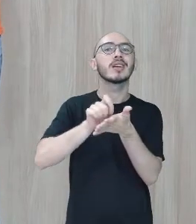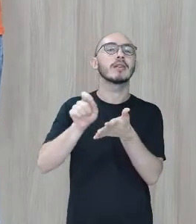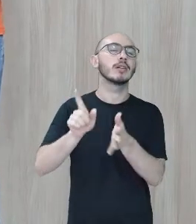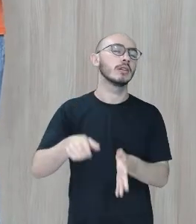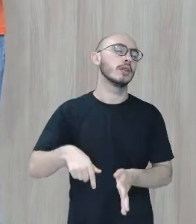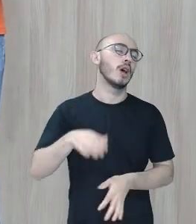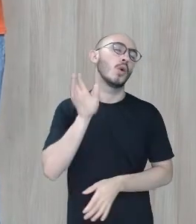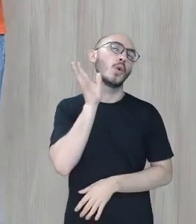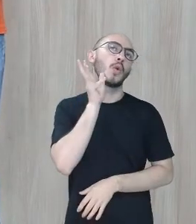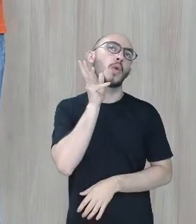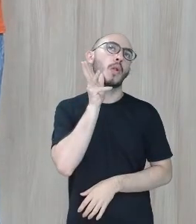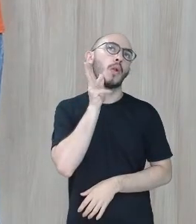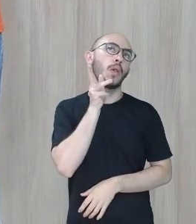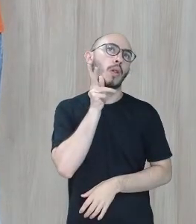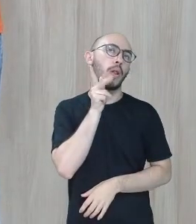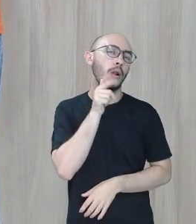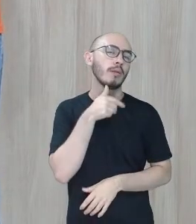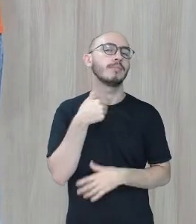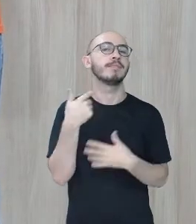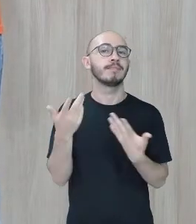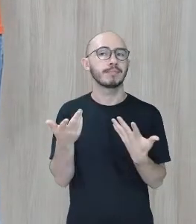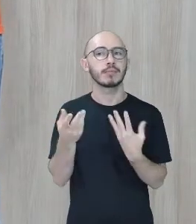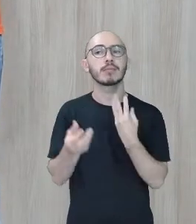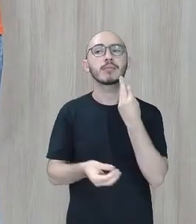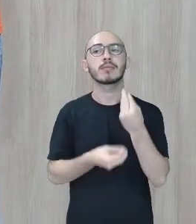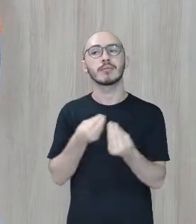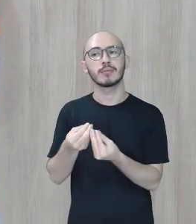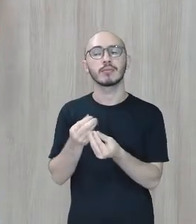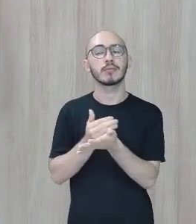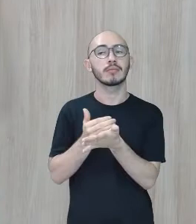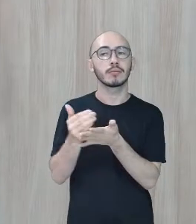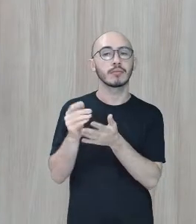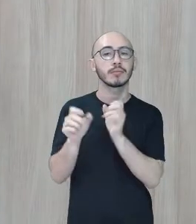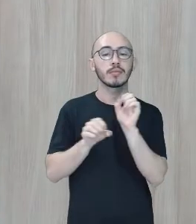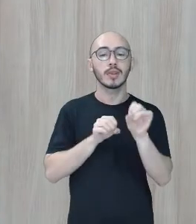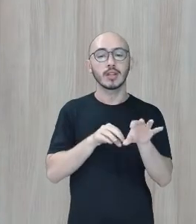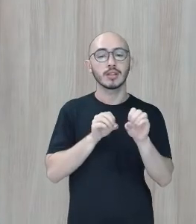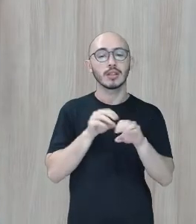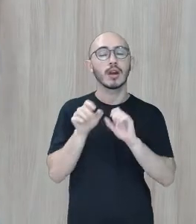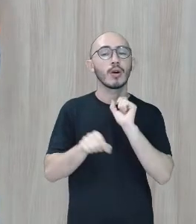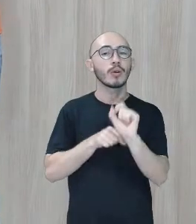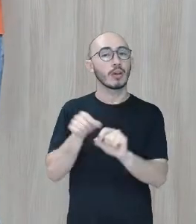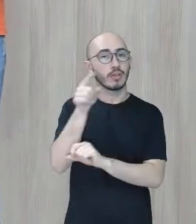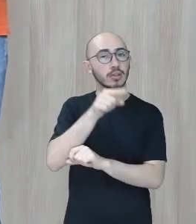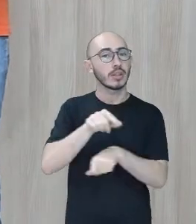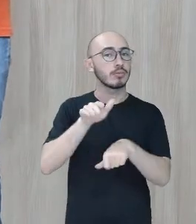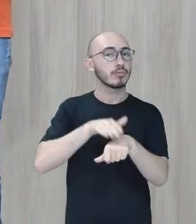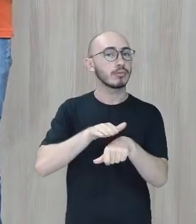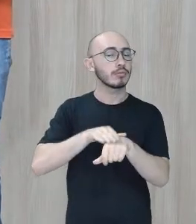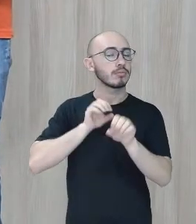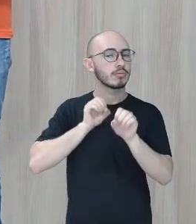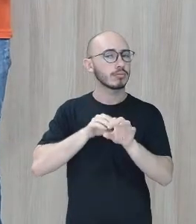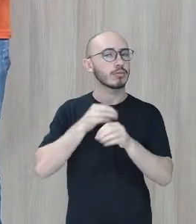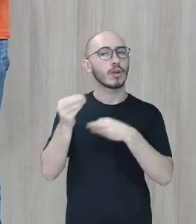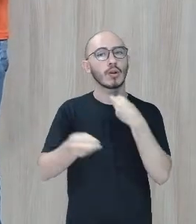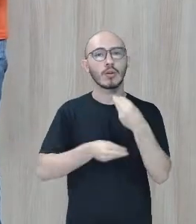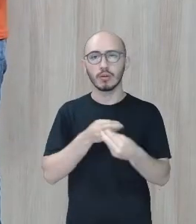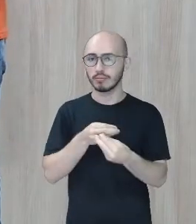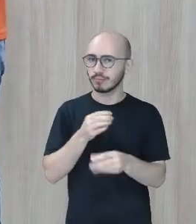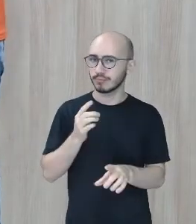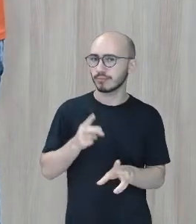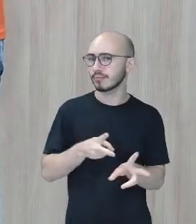vai demorar um pouco, certo? E aí eu comecei a ensinar a vocês como é que a gente identifica aí a